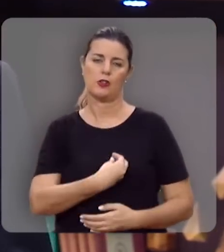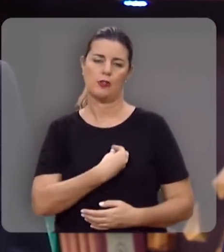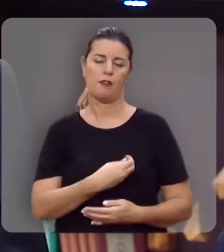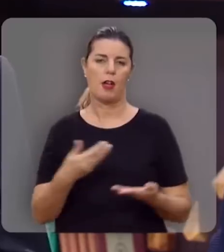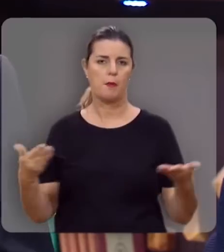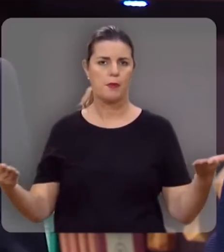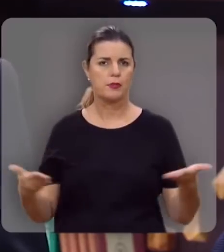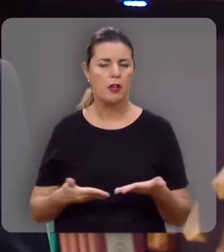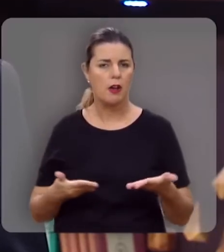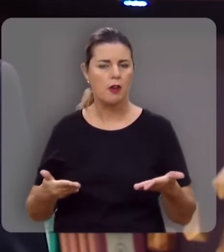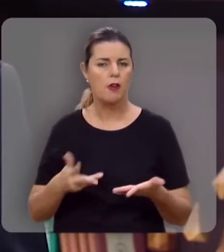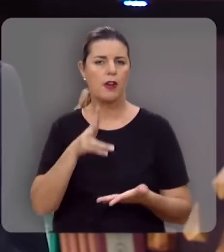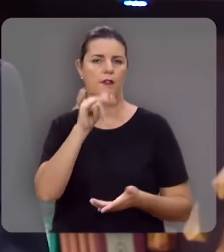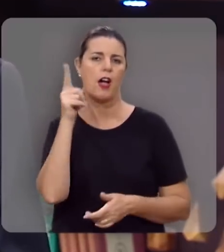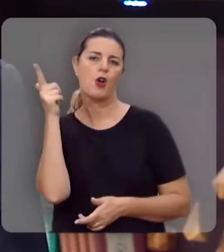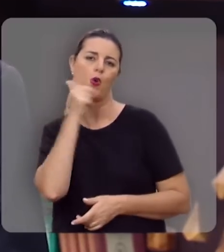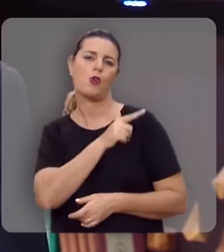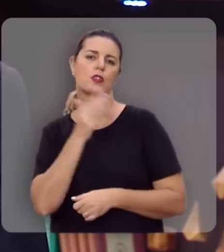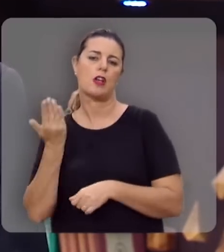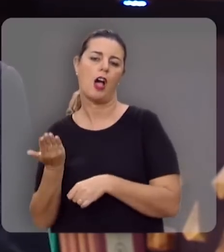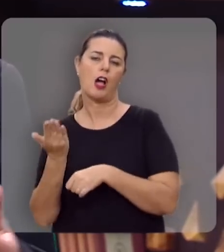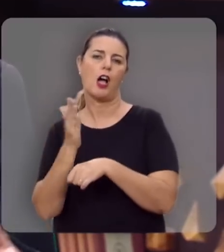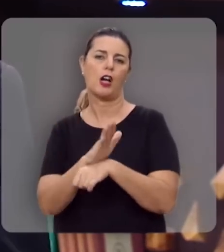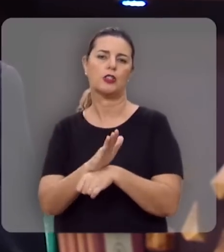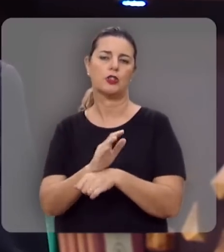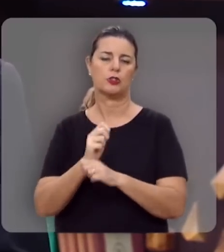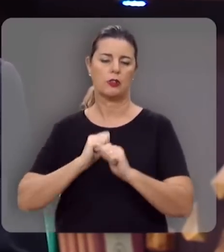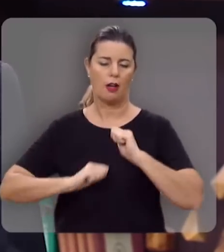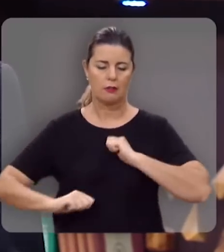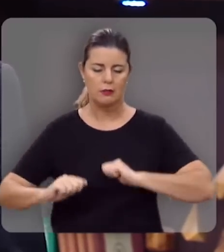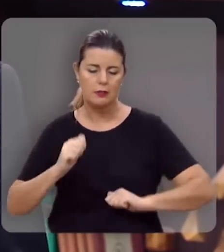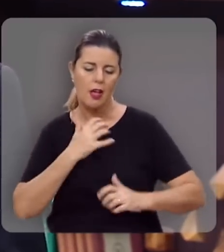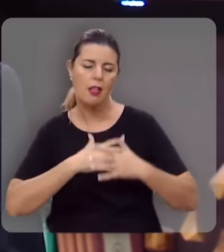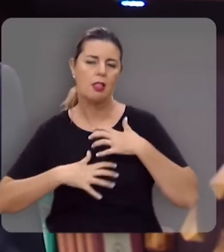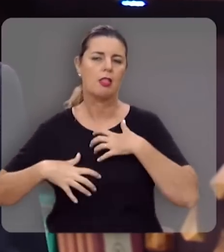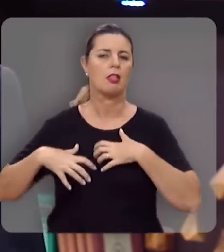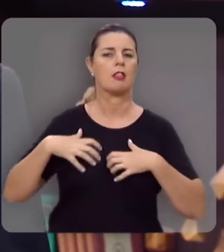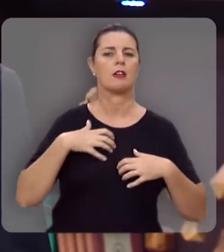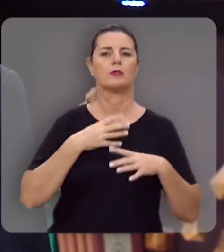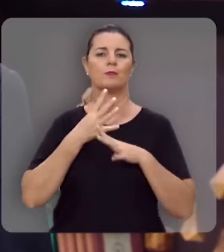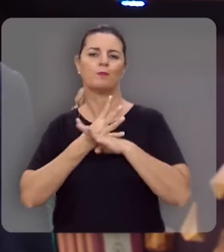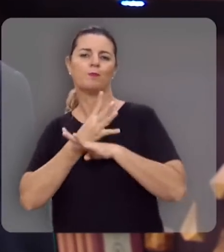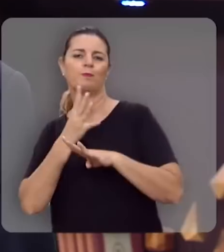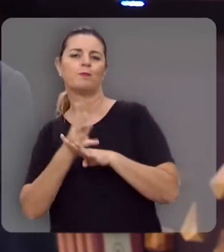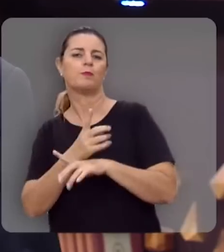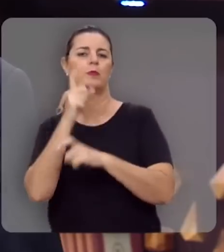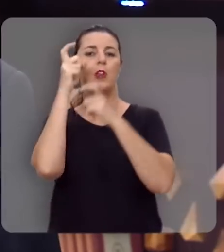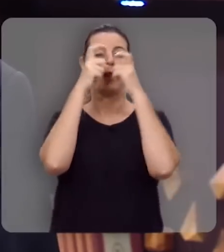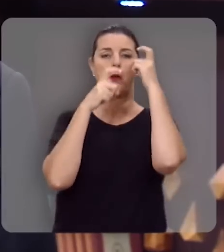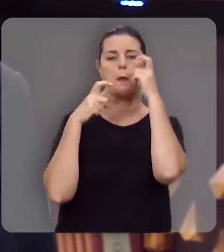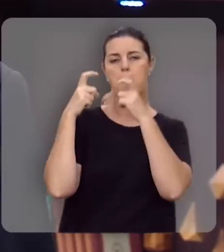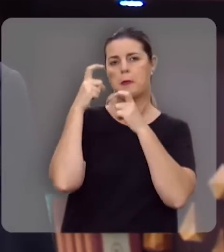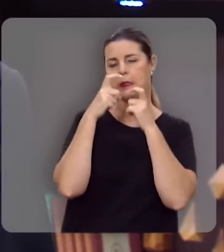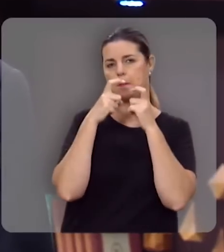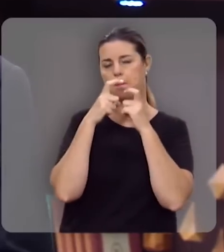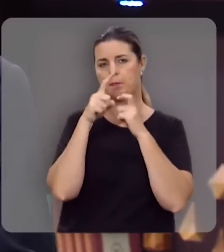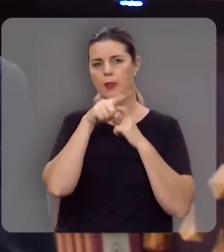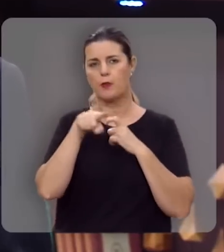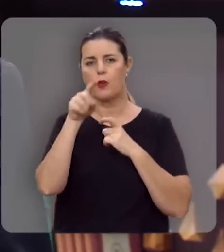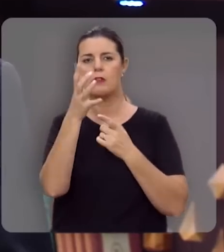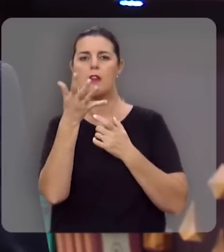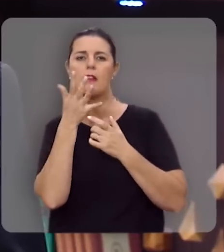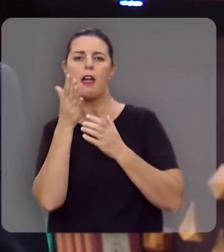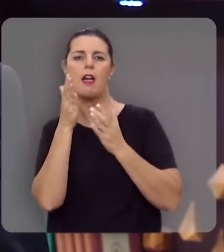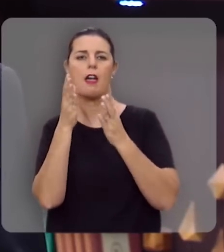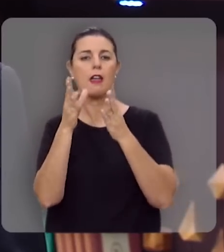temos vivido, e vai conseguir auxiliá-lo em meio à ansiedade, à angústia e às preocupações. Se